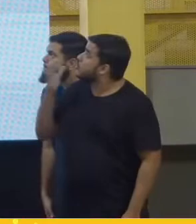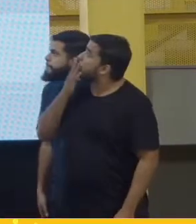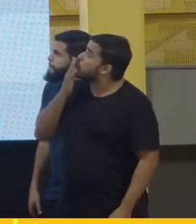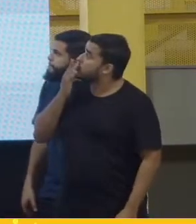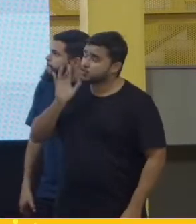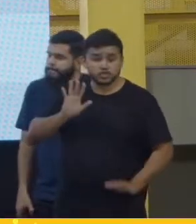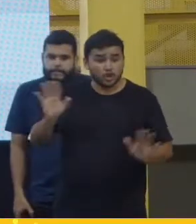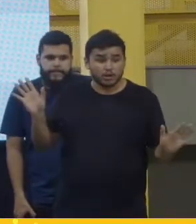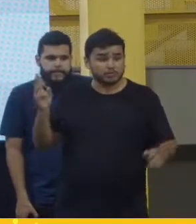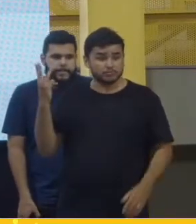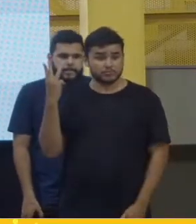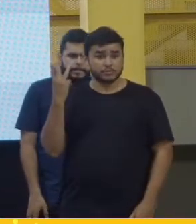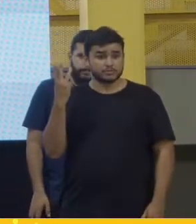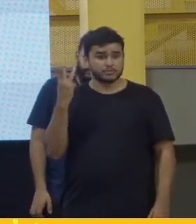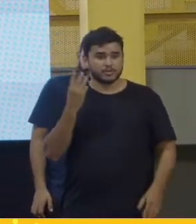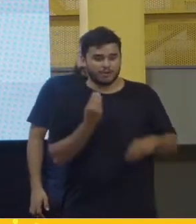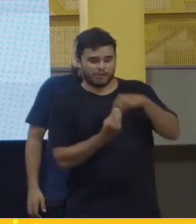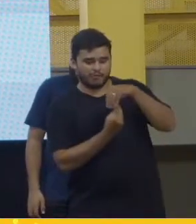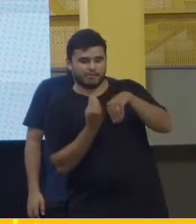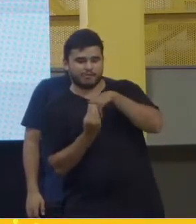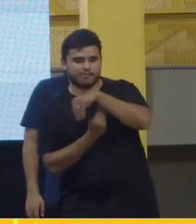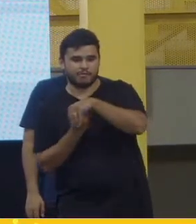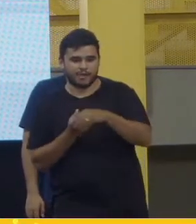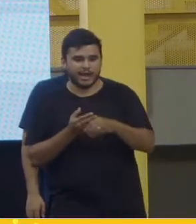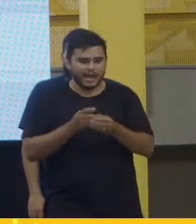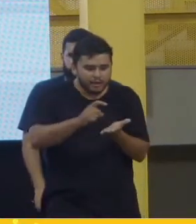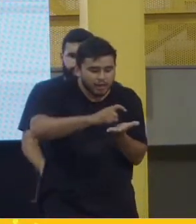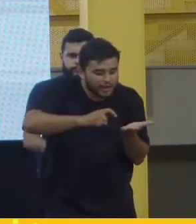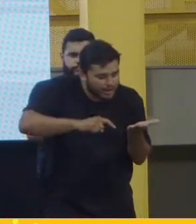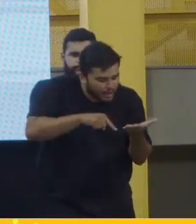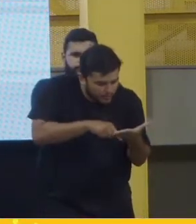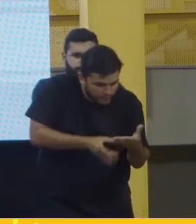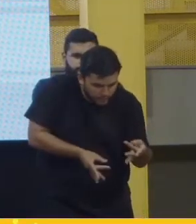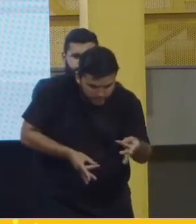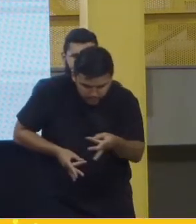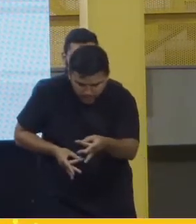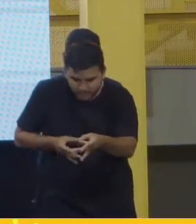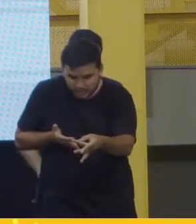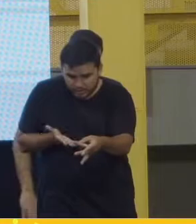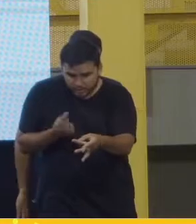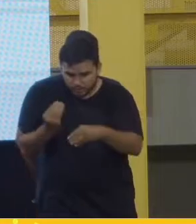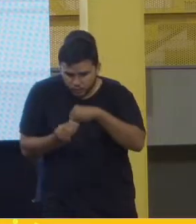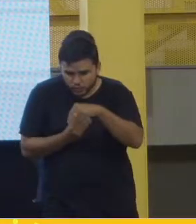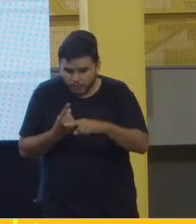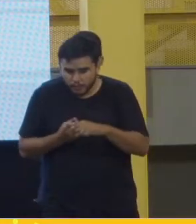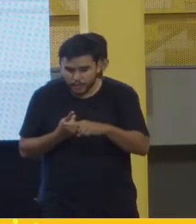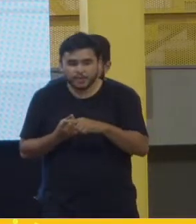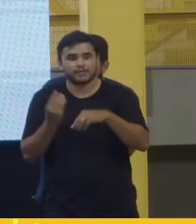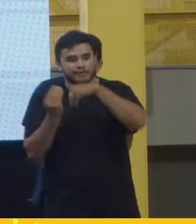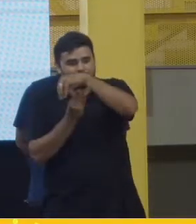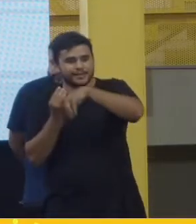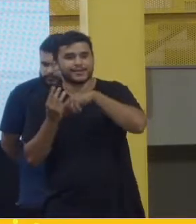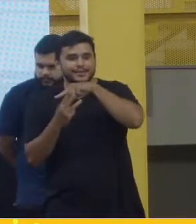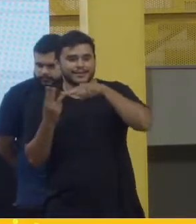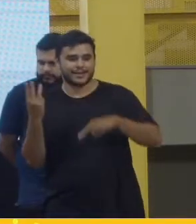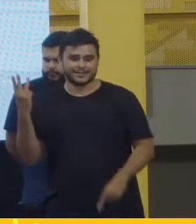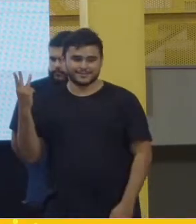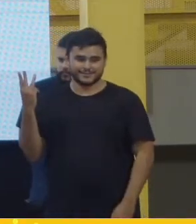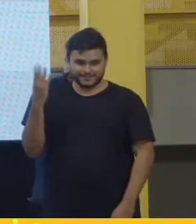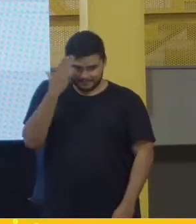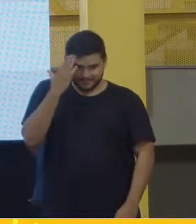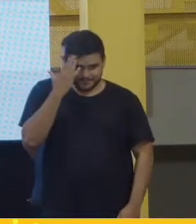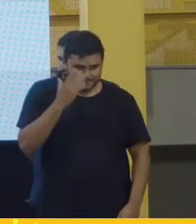essas 3 cores: o magenta, o amarelo e o ciano. E tem o preto, que é para absorver bastante. Mas olha